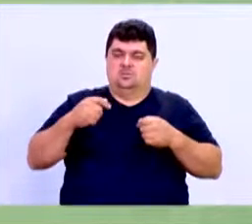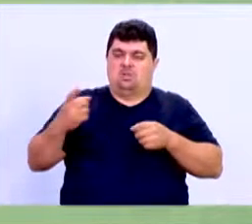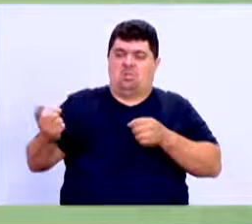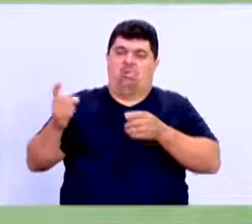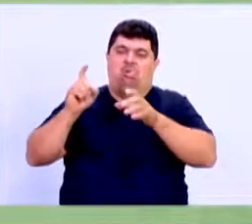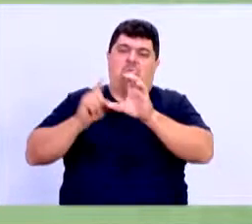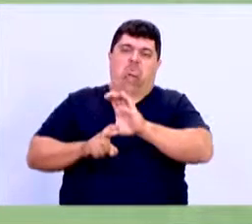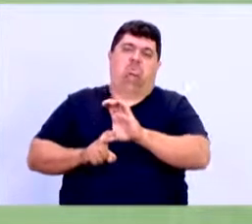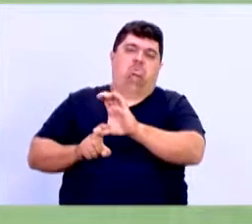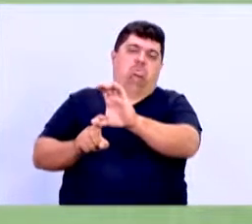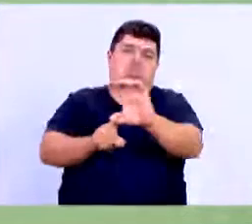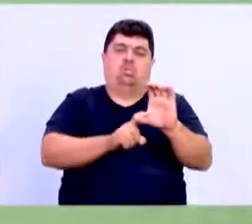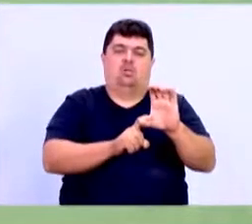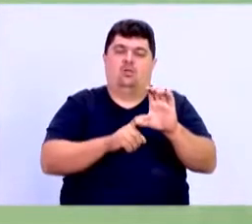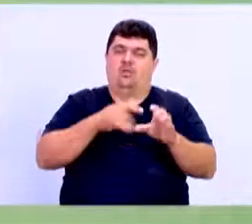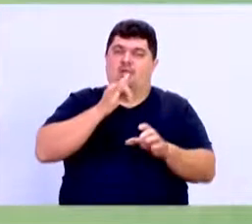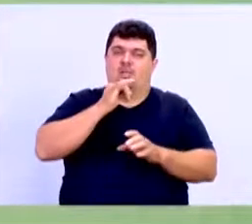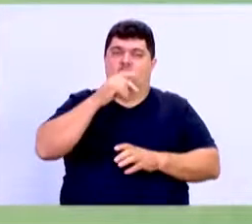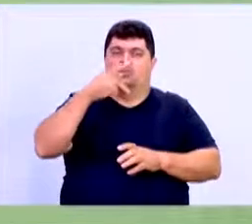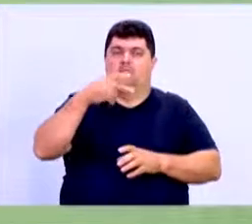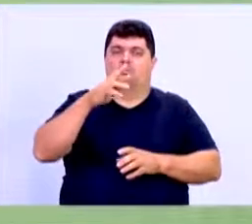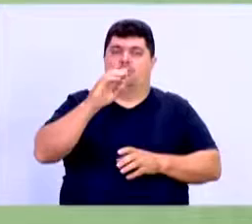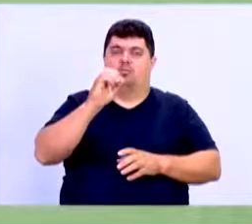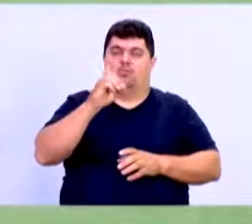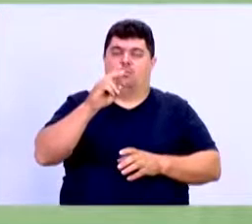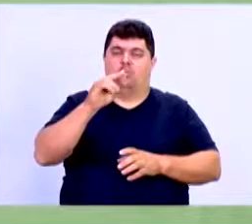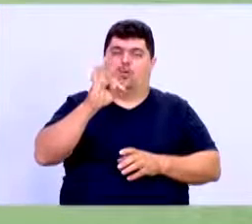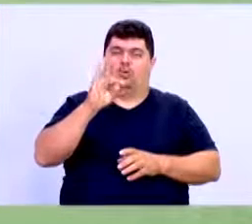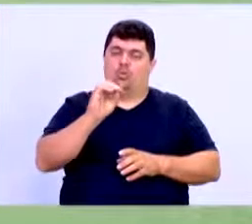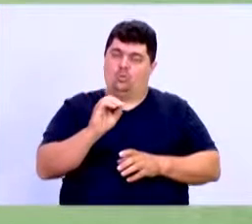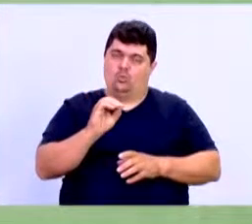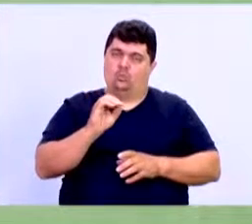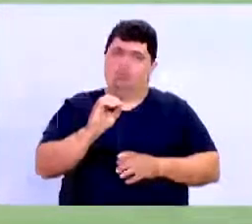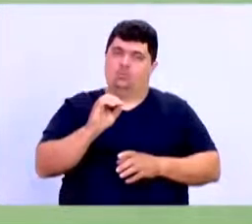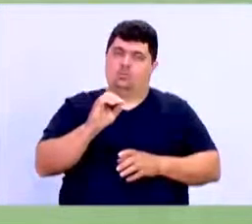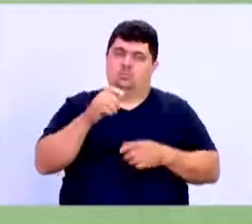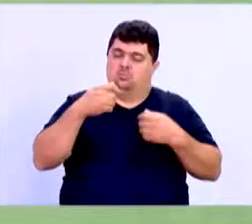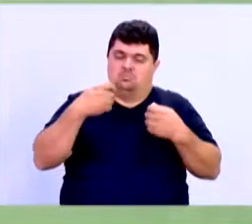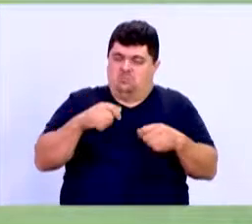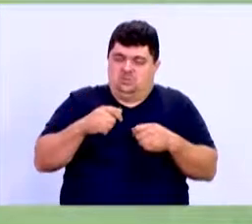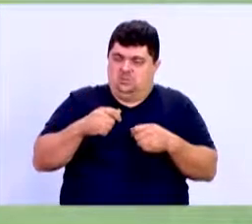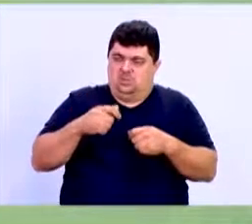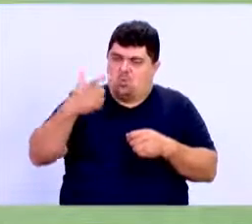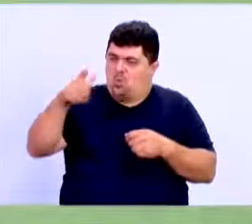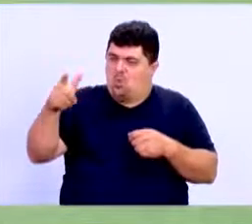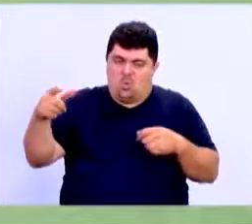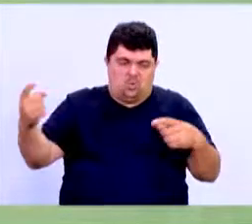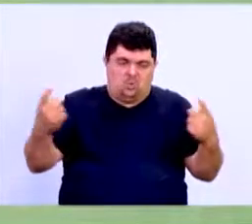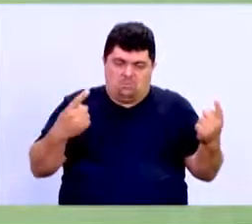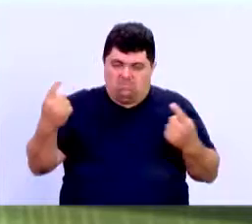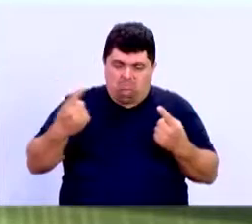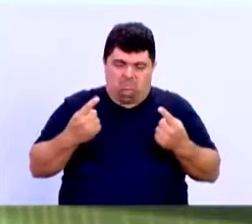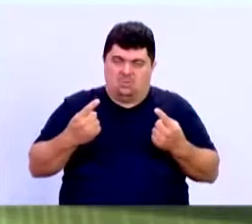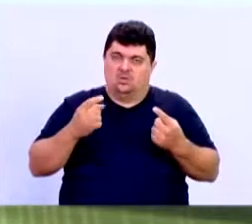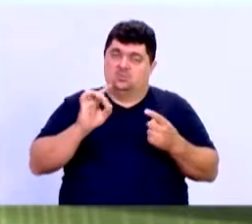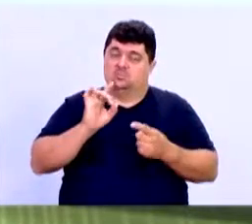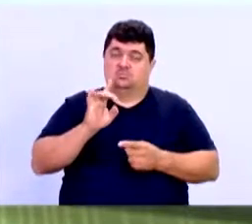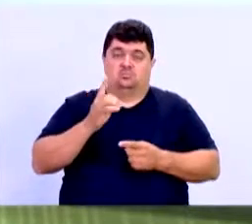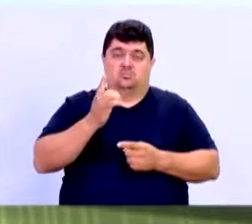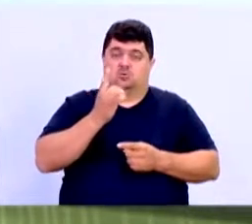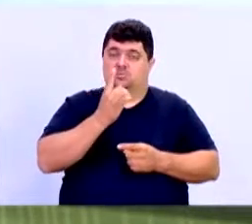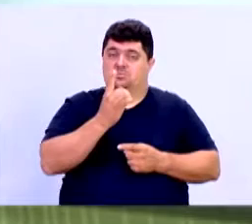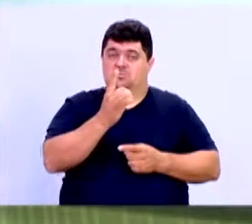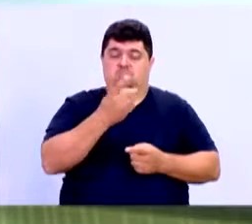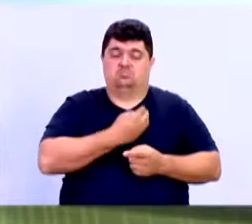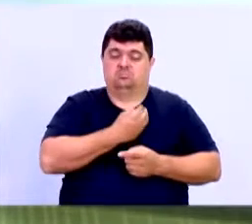Um exemplo, a entidade produto, né? Essa entidade produto, ela não depende de ninguém. Ela pode ser